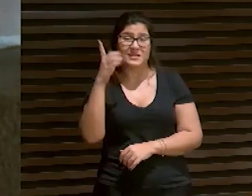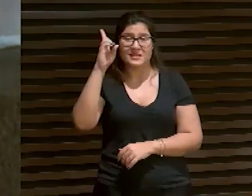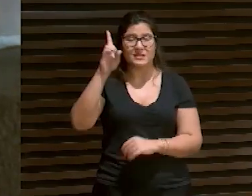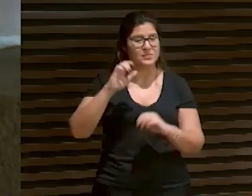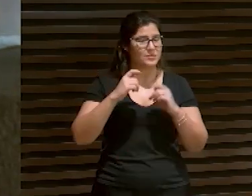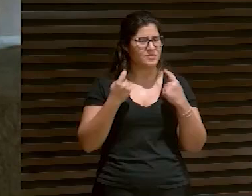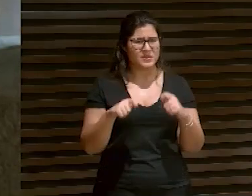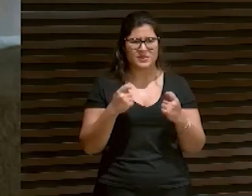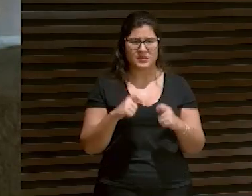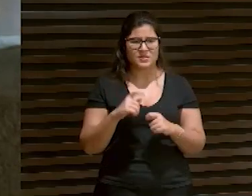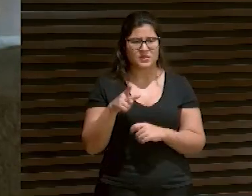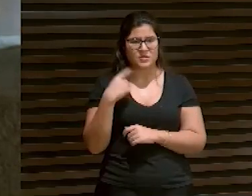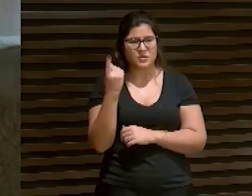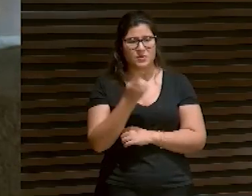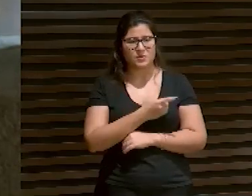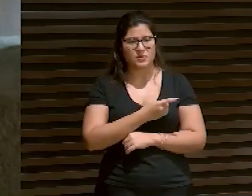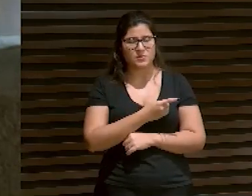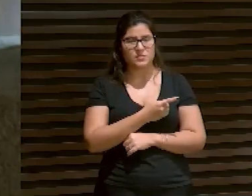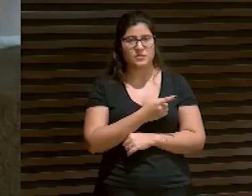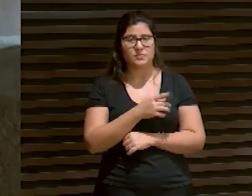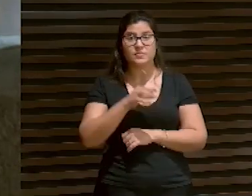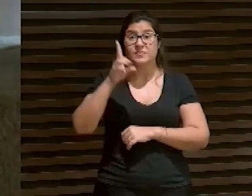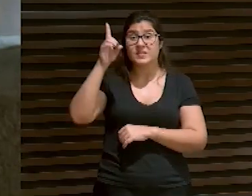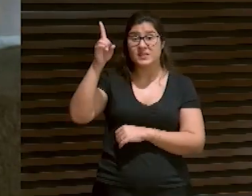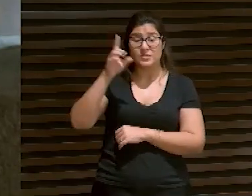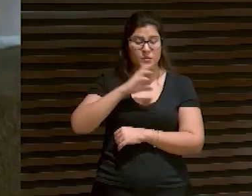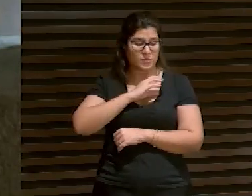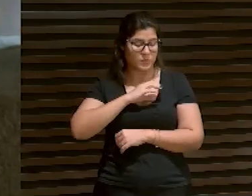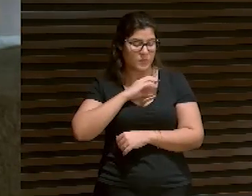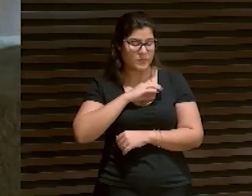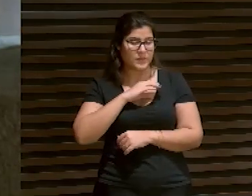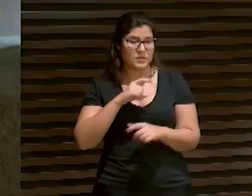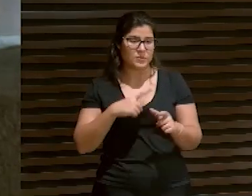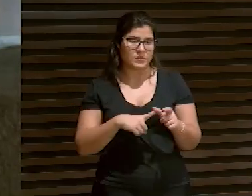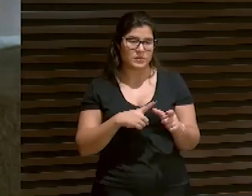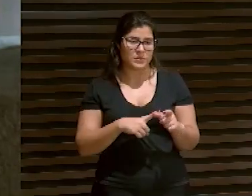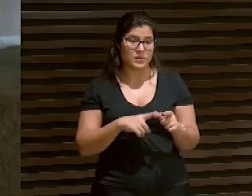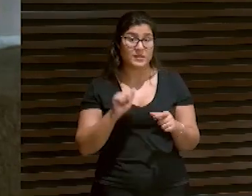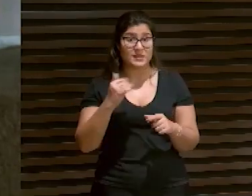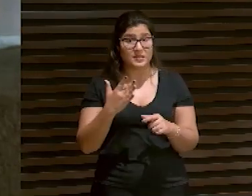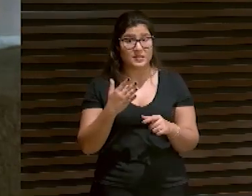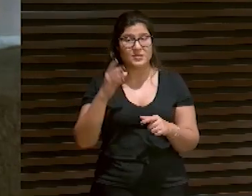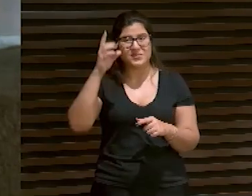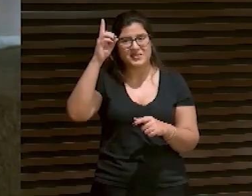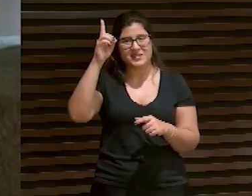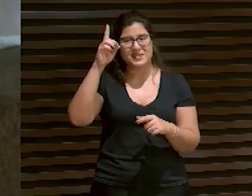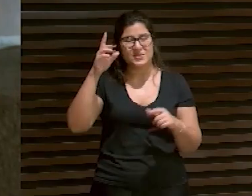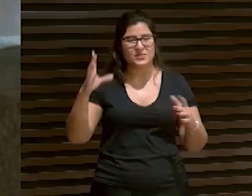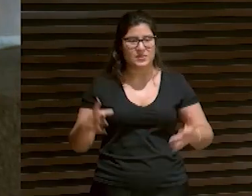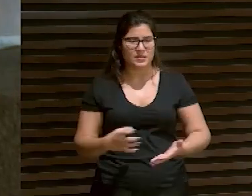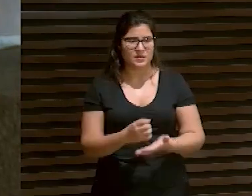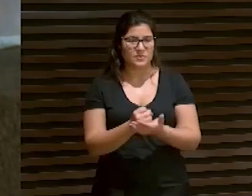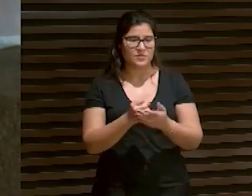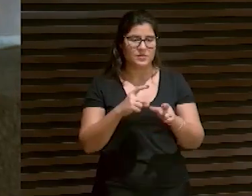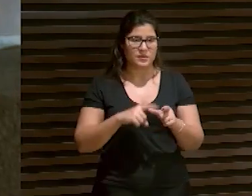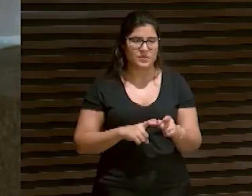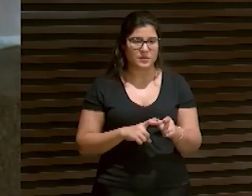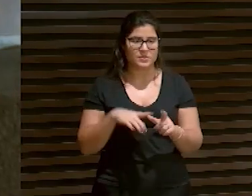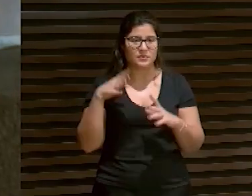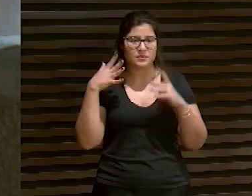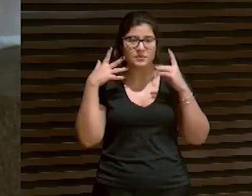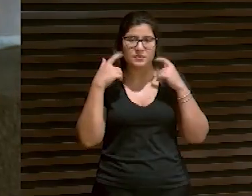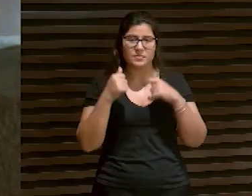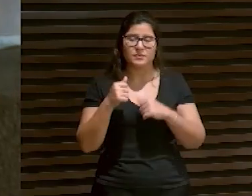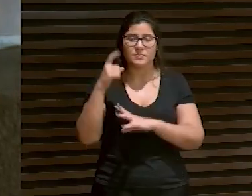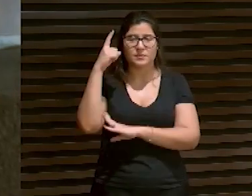nós. Deus teve compaixão daquela cidade, então Deus salvou aquela cidade. E é maravilhoso pensar que Deus